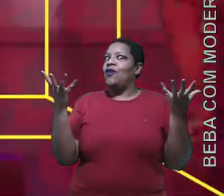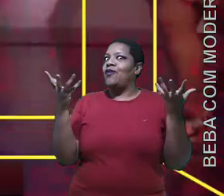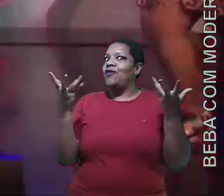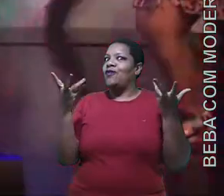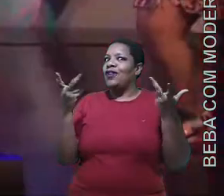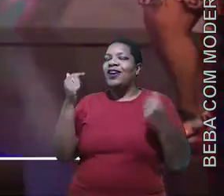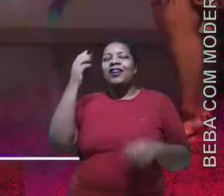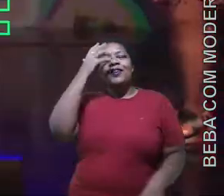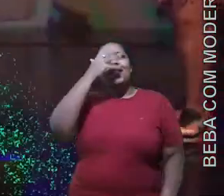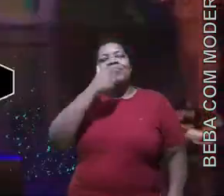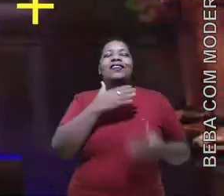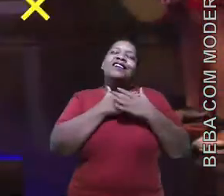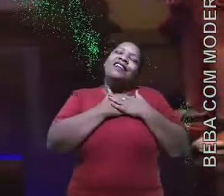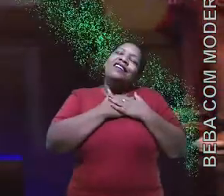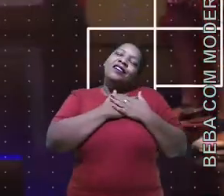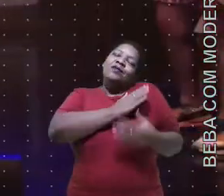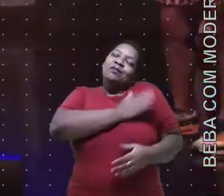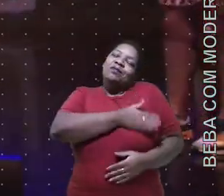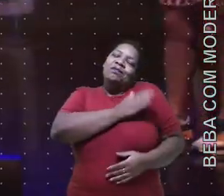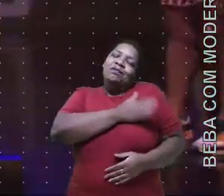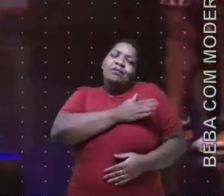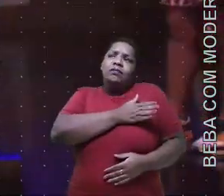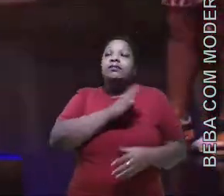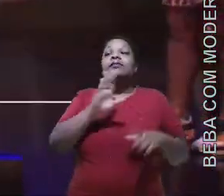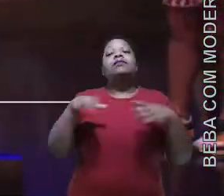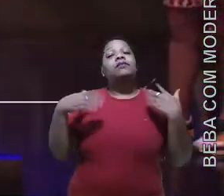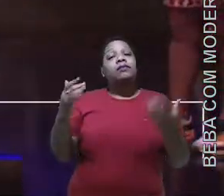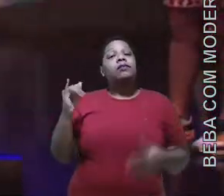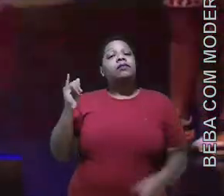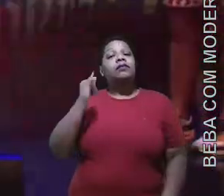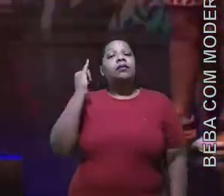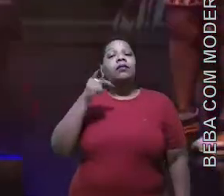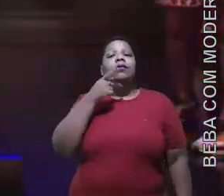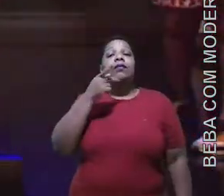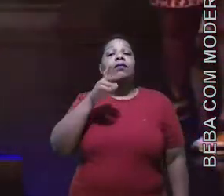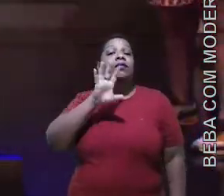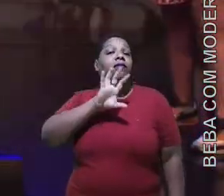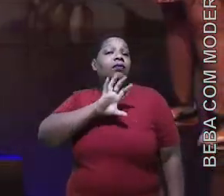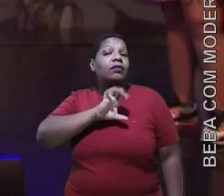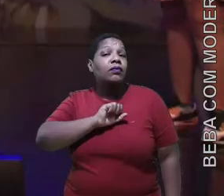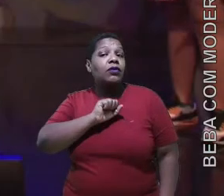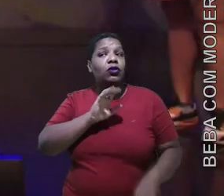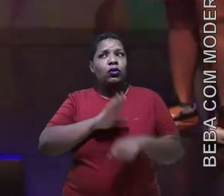o homem não podem microfone top